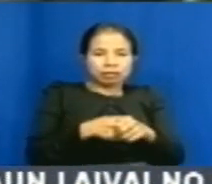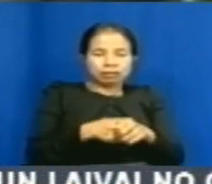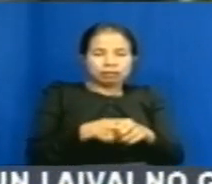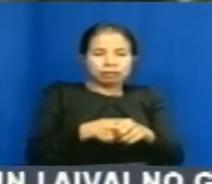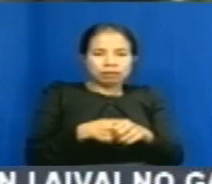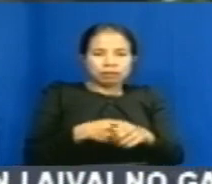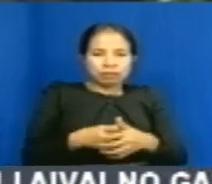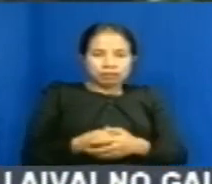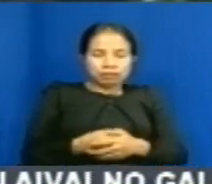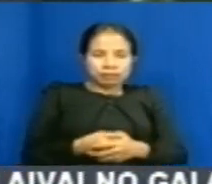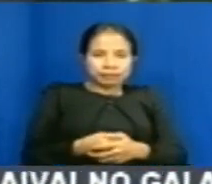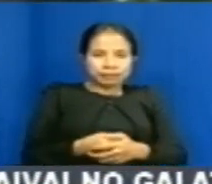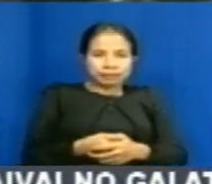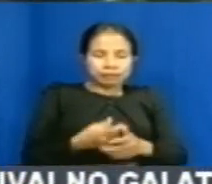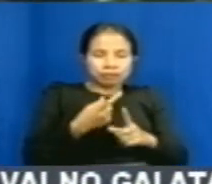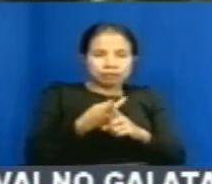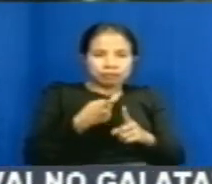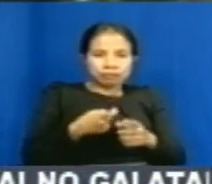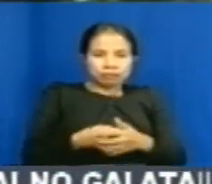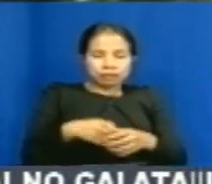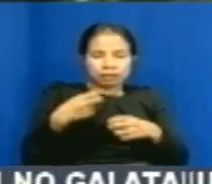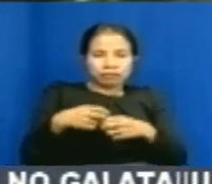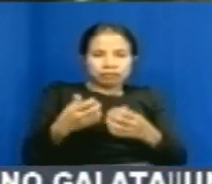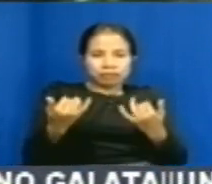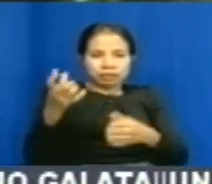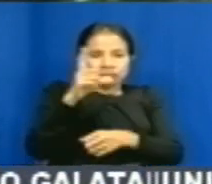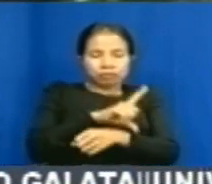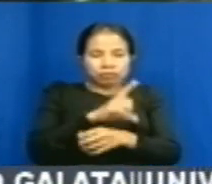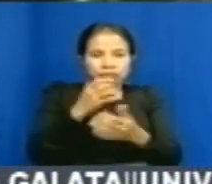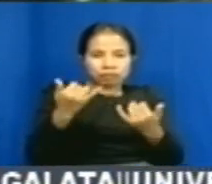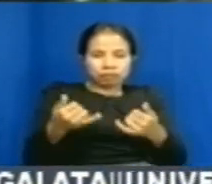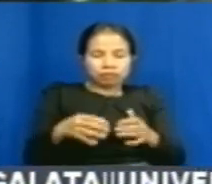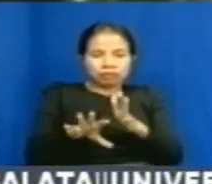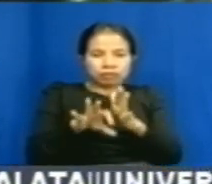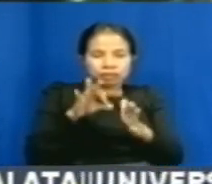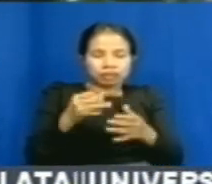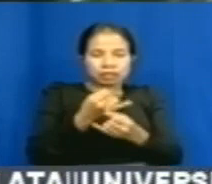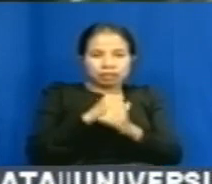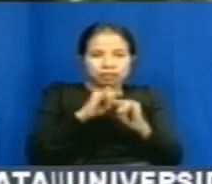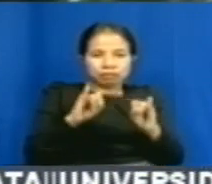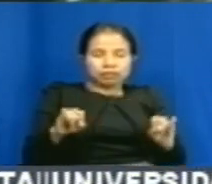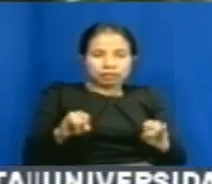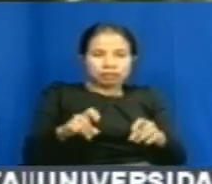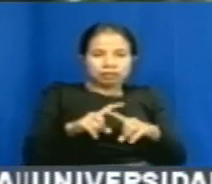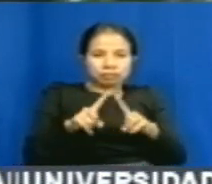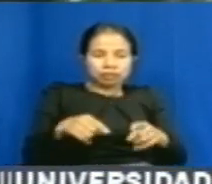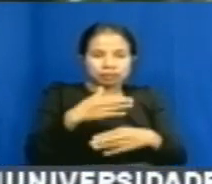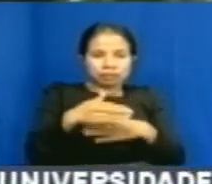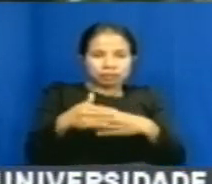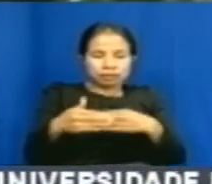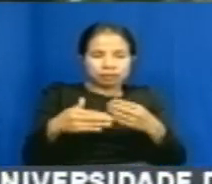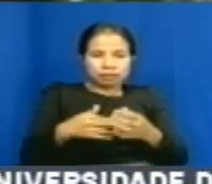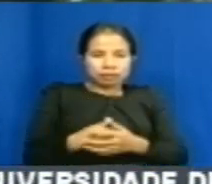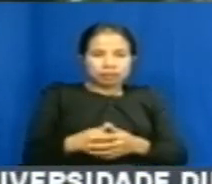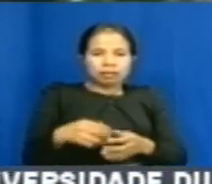ka, fosse difícil mais to ia loro indo ohi, ita retan, ukurasi kamene, processo de kenaro.